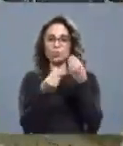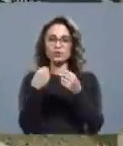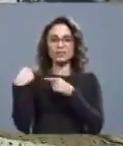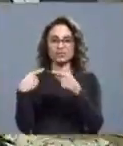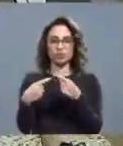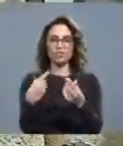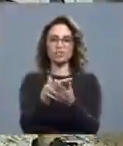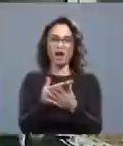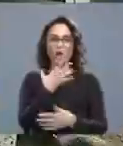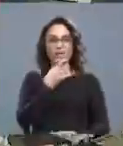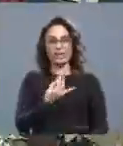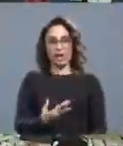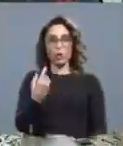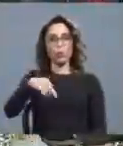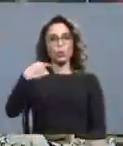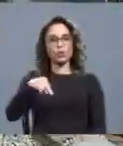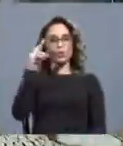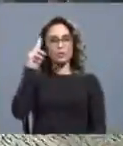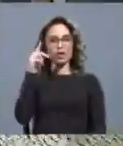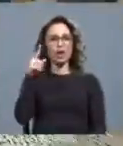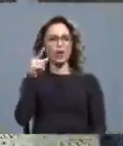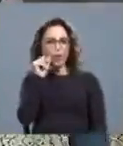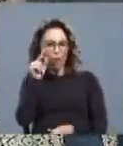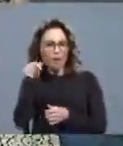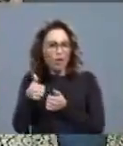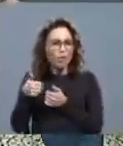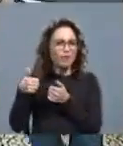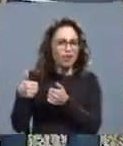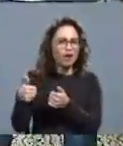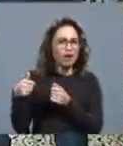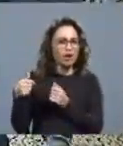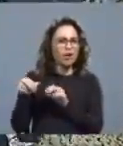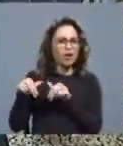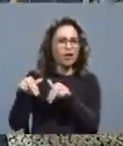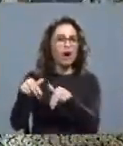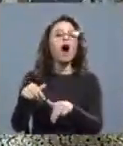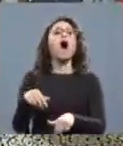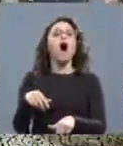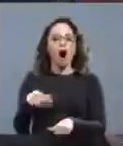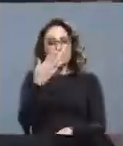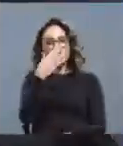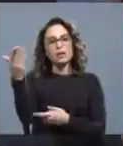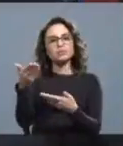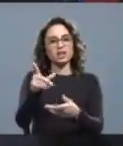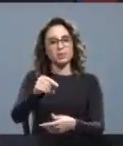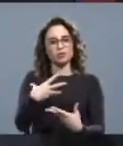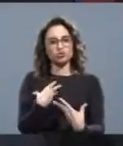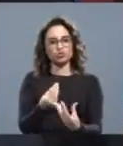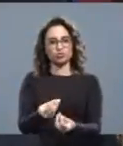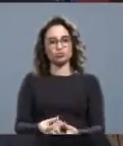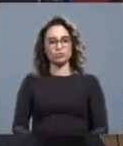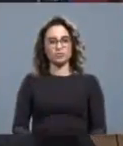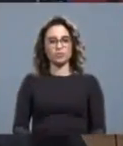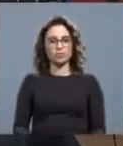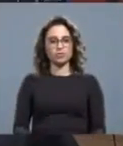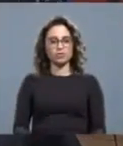fazem deste Natal único na Madeira. Este senhor está-me a acompanhar? Ah, mas é que ele também estava a apresentar comigo. Pois a gente compõe.